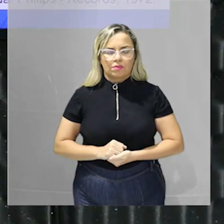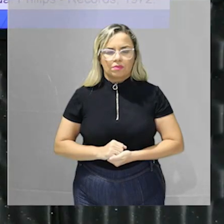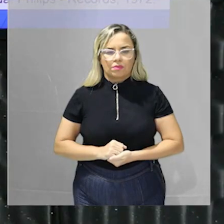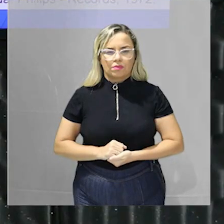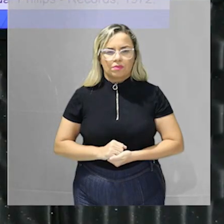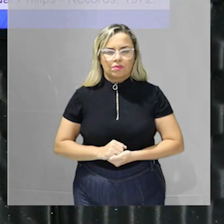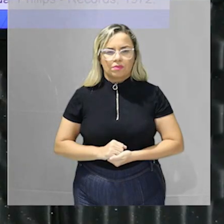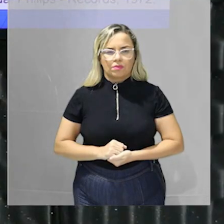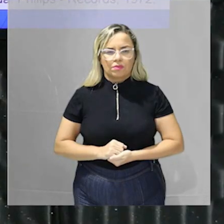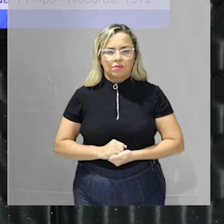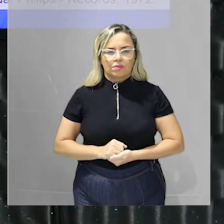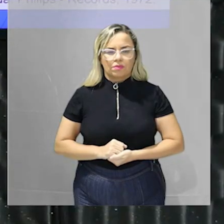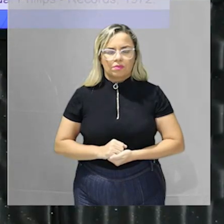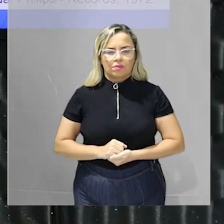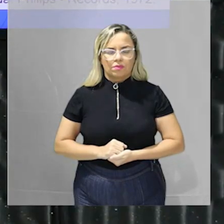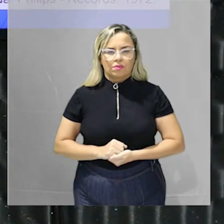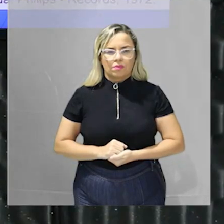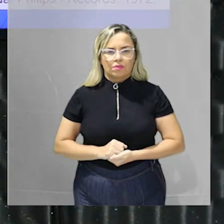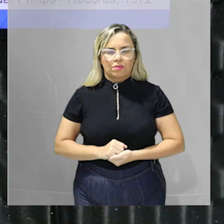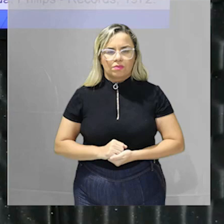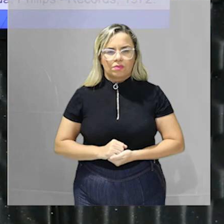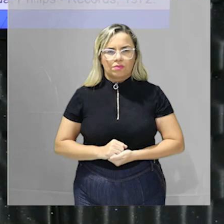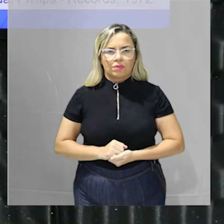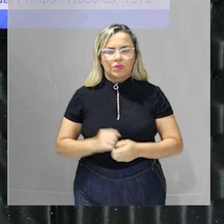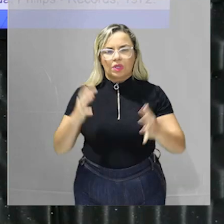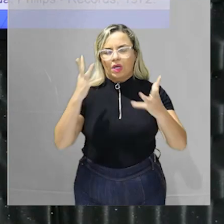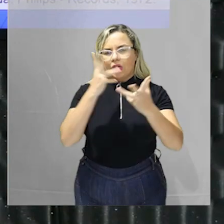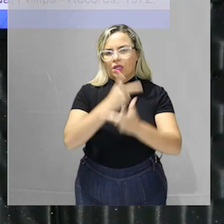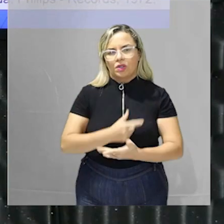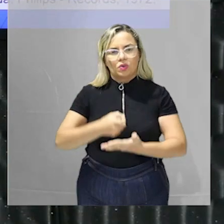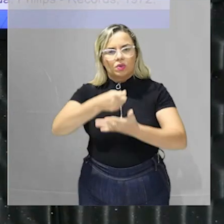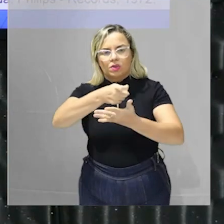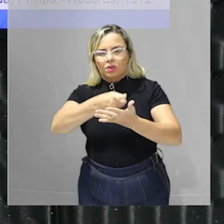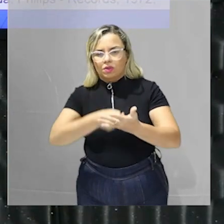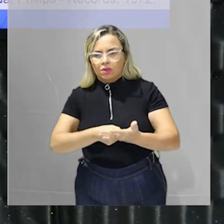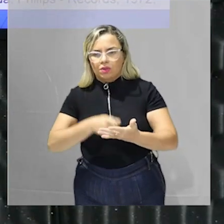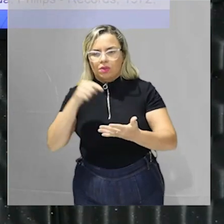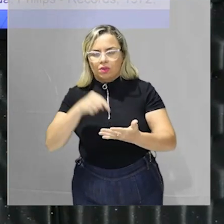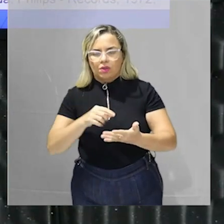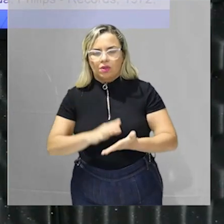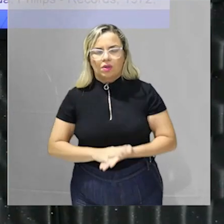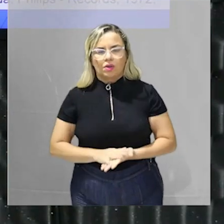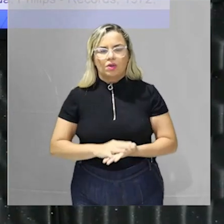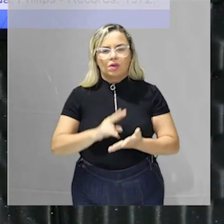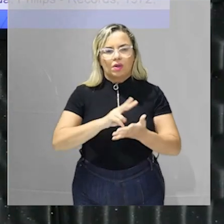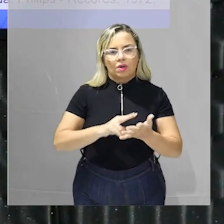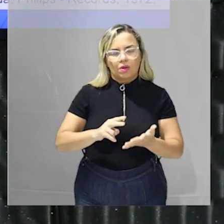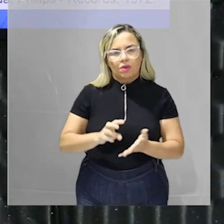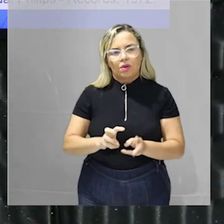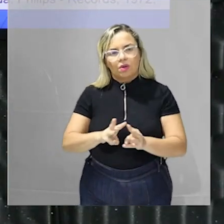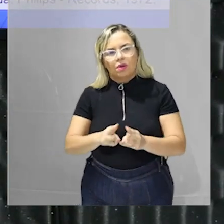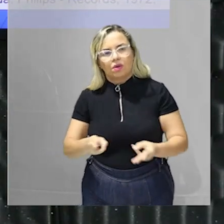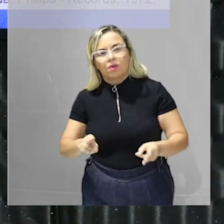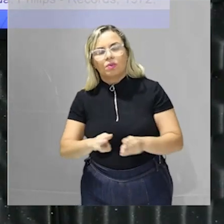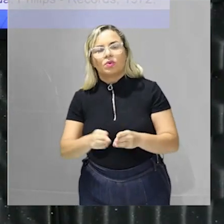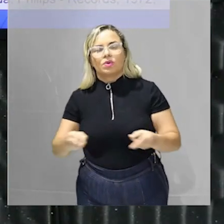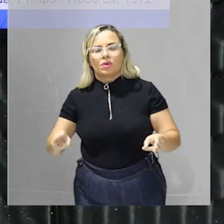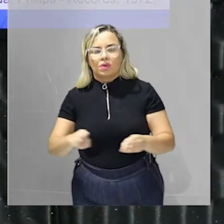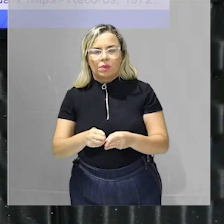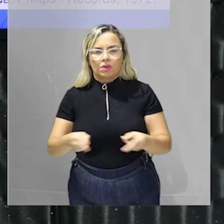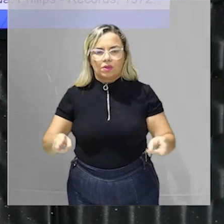llama Liberdade. Nossa, gente, é lindo esse texto, tá? É uma música, tá?